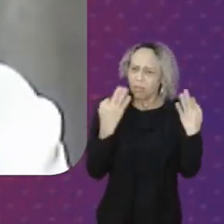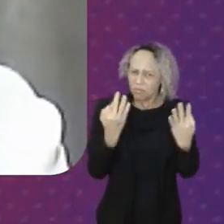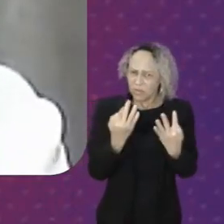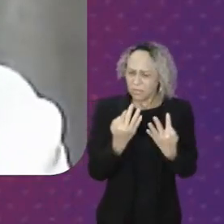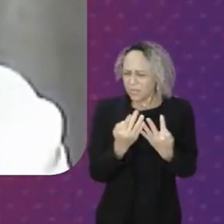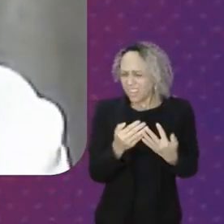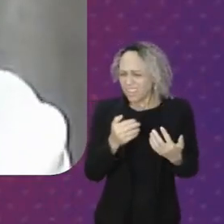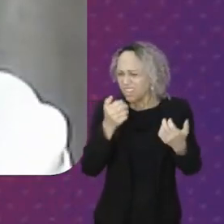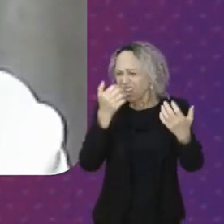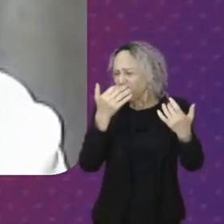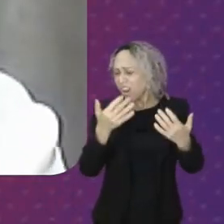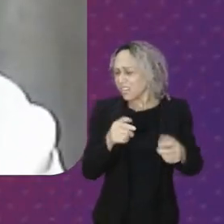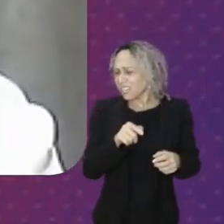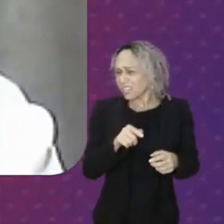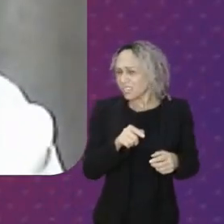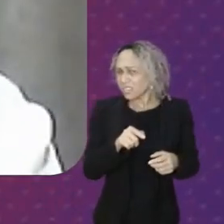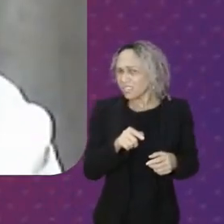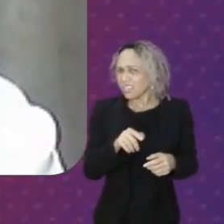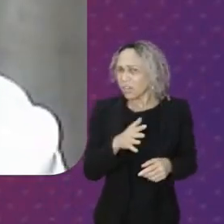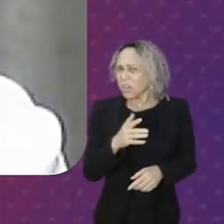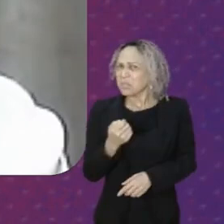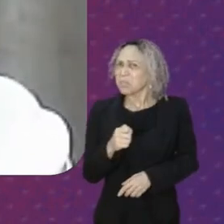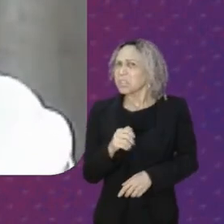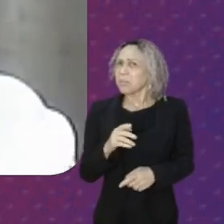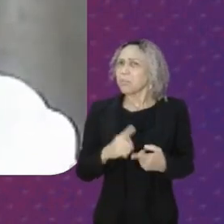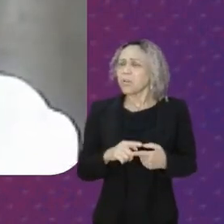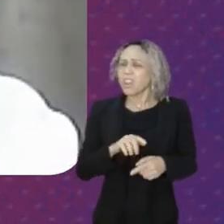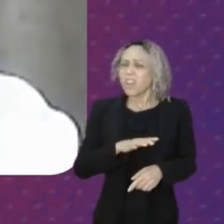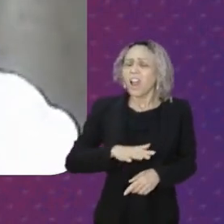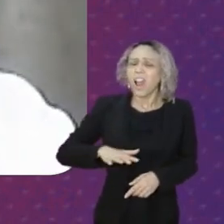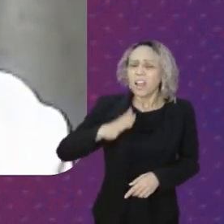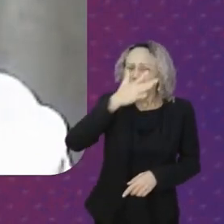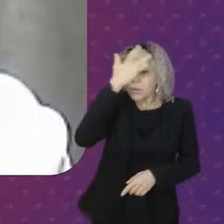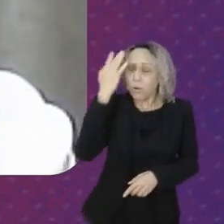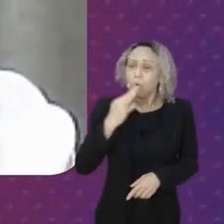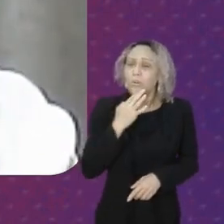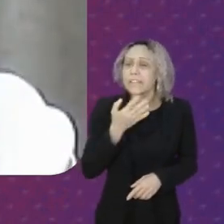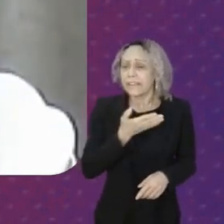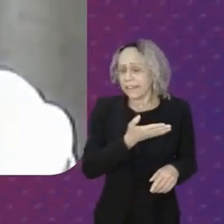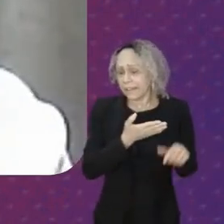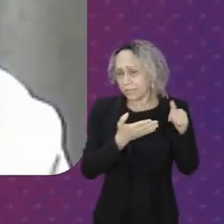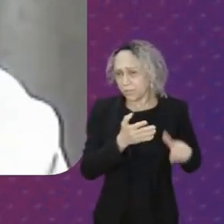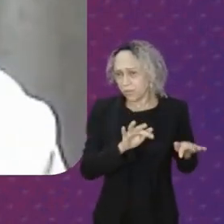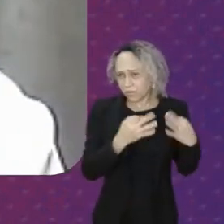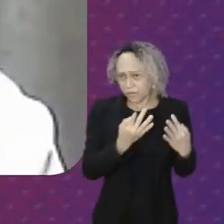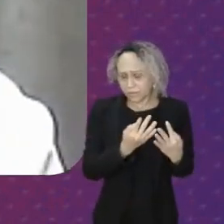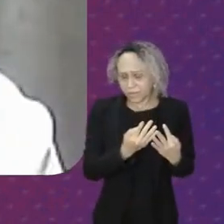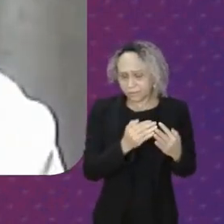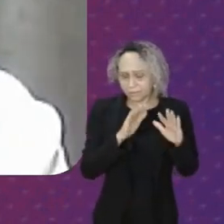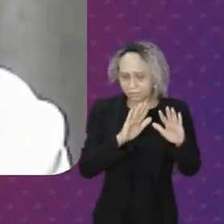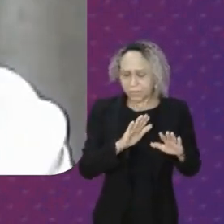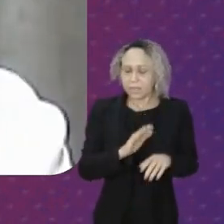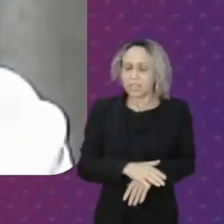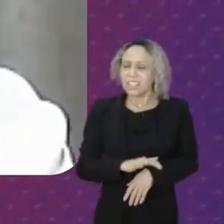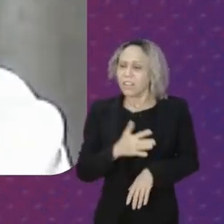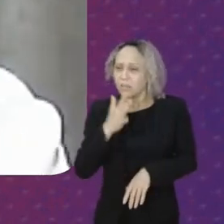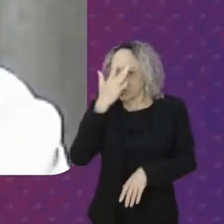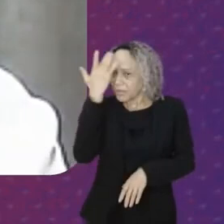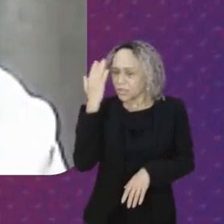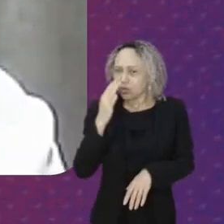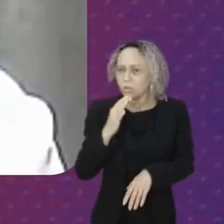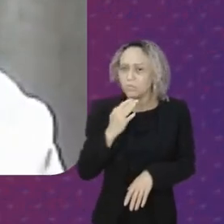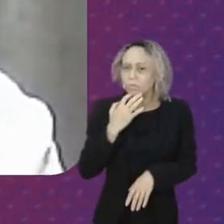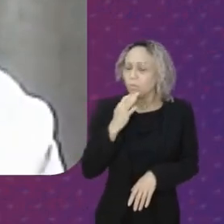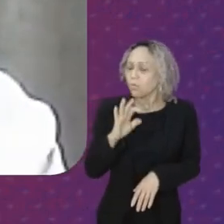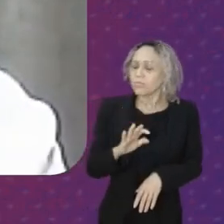mundo conhece Bolsa Família. Mas talvez o que vocês não saibam é que, em novembro de 2021, quando tiveram